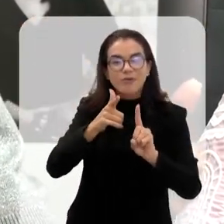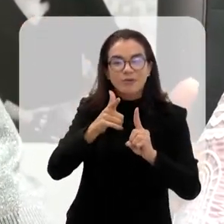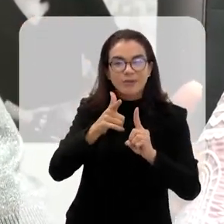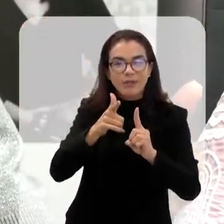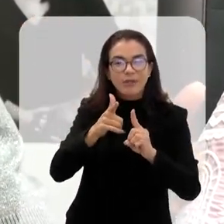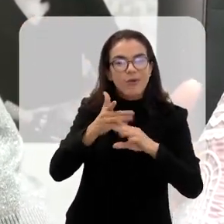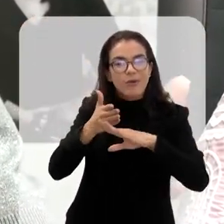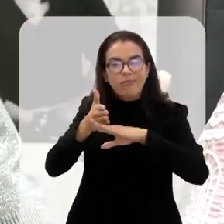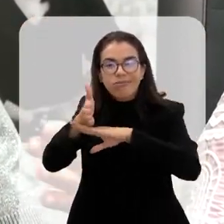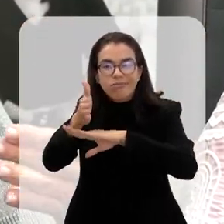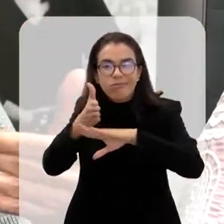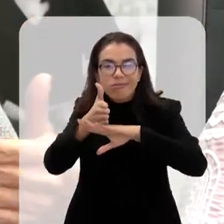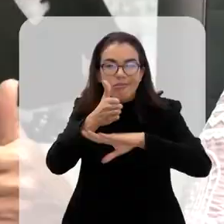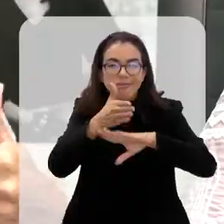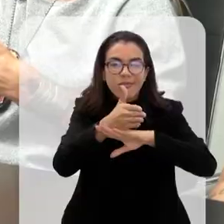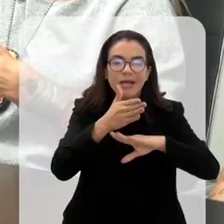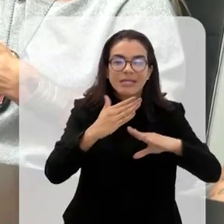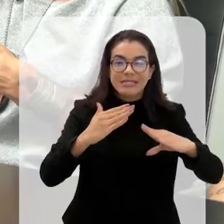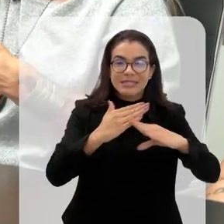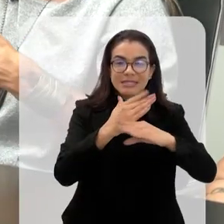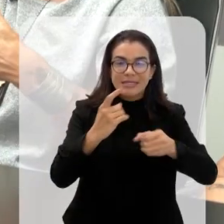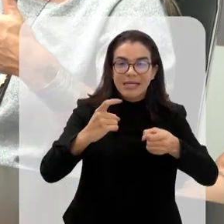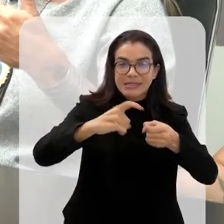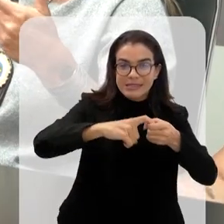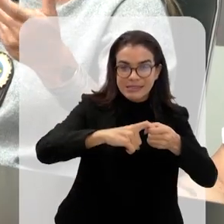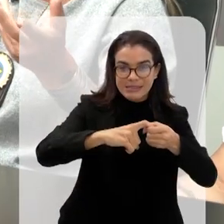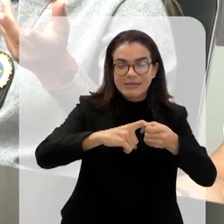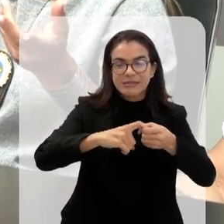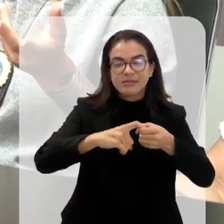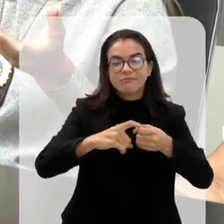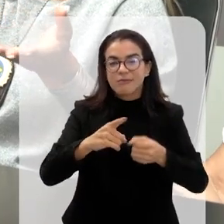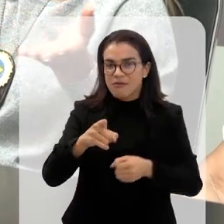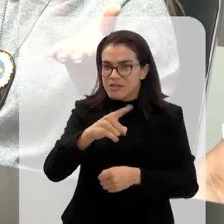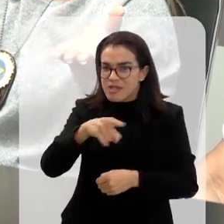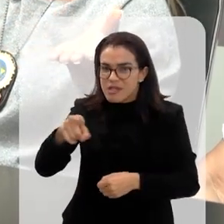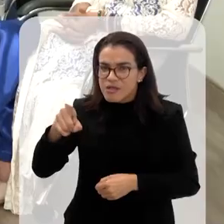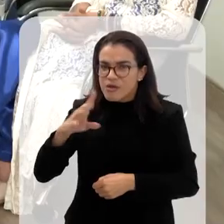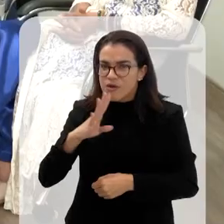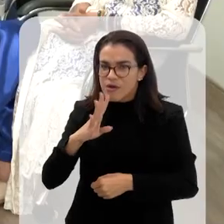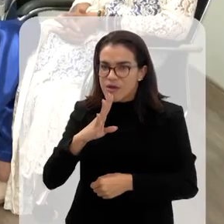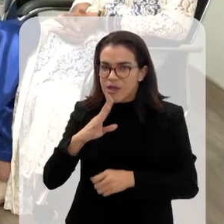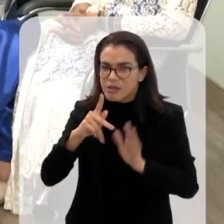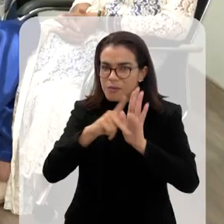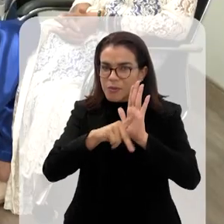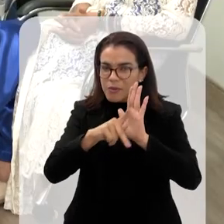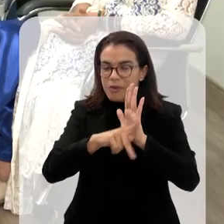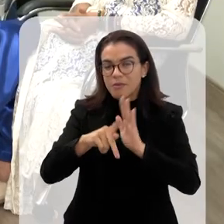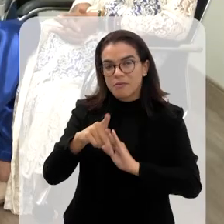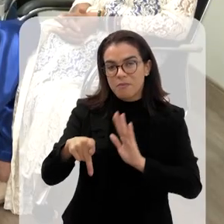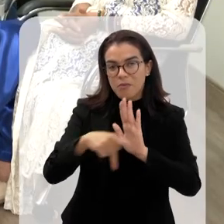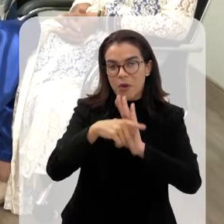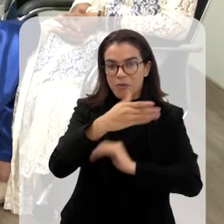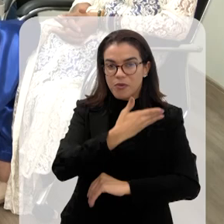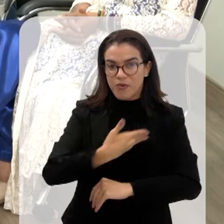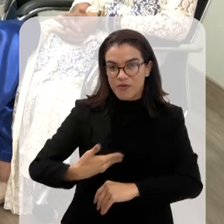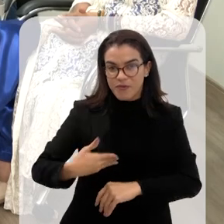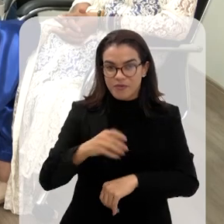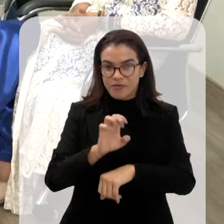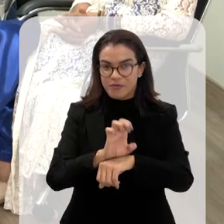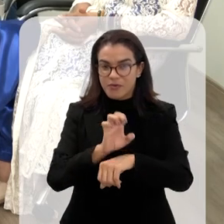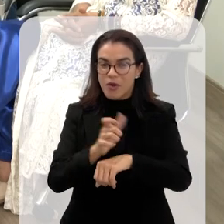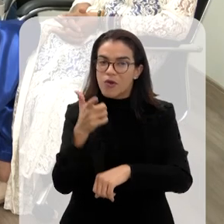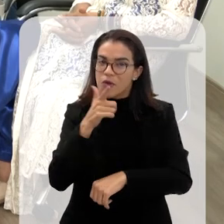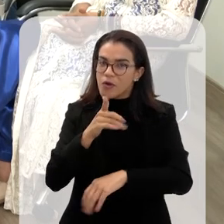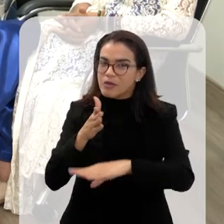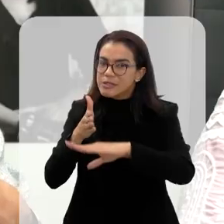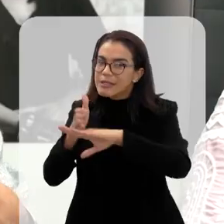algumas comunidades através do Cidade Integrada. Não sei se vocês tem conhecimento desse programa do governo do estado, e eu